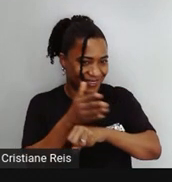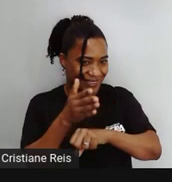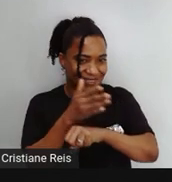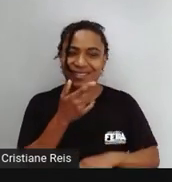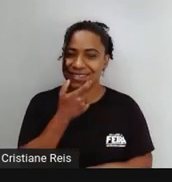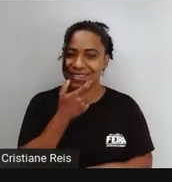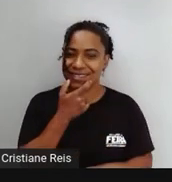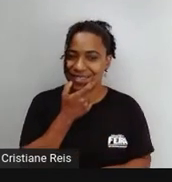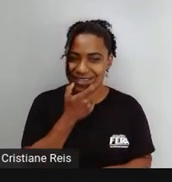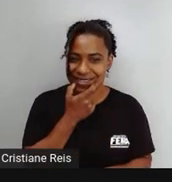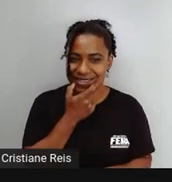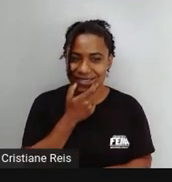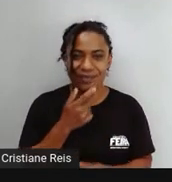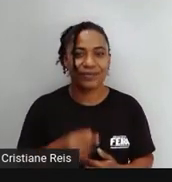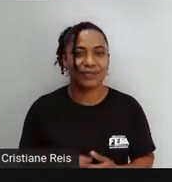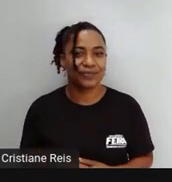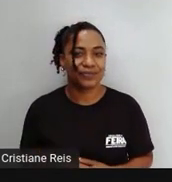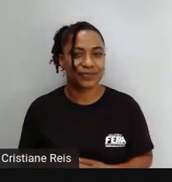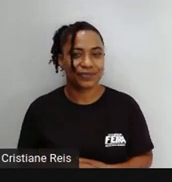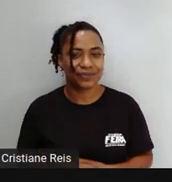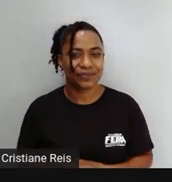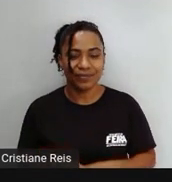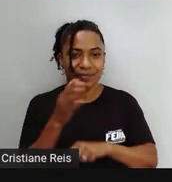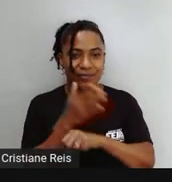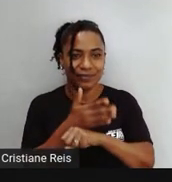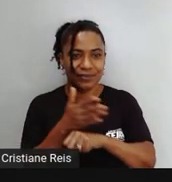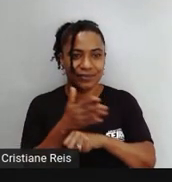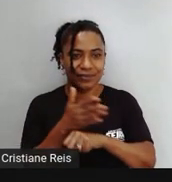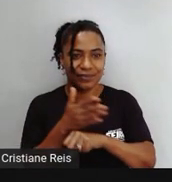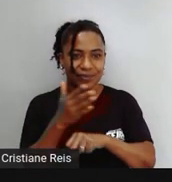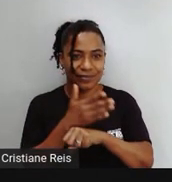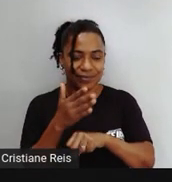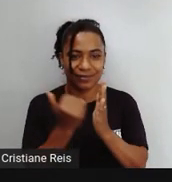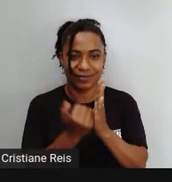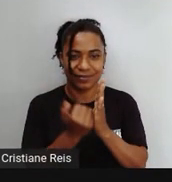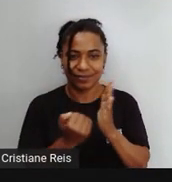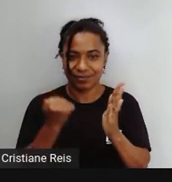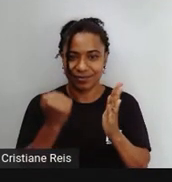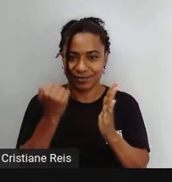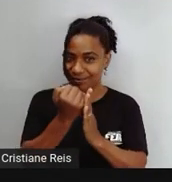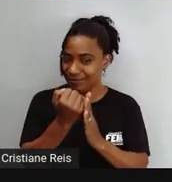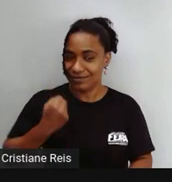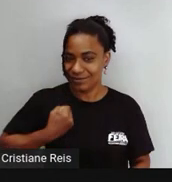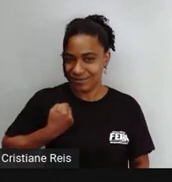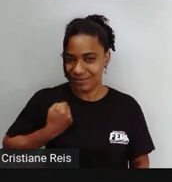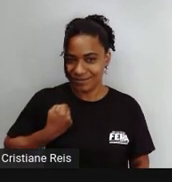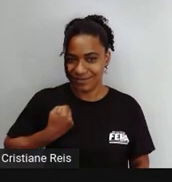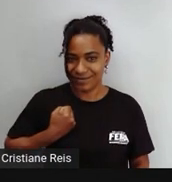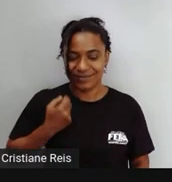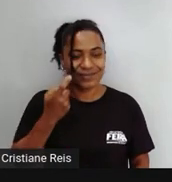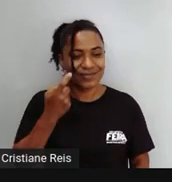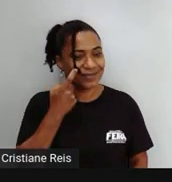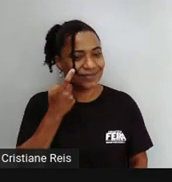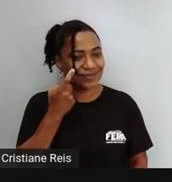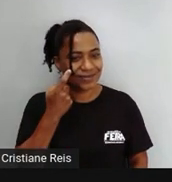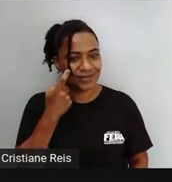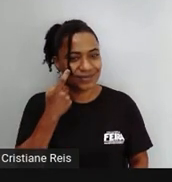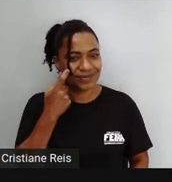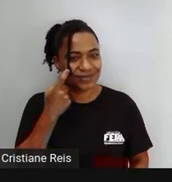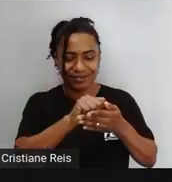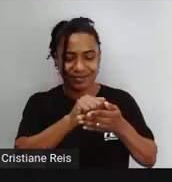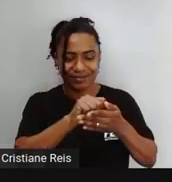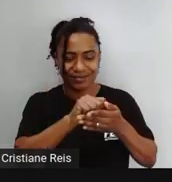E agora vamos praticar um pouco mais os números através da